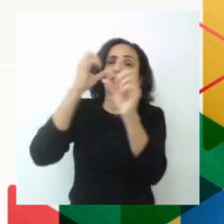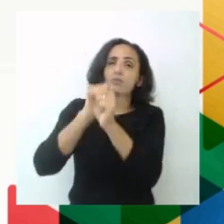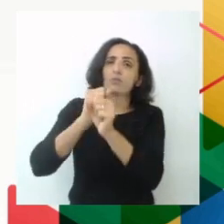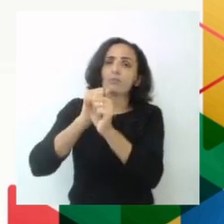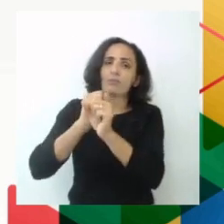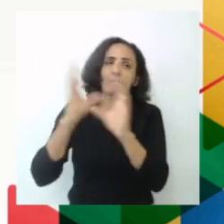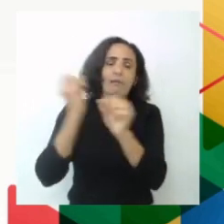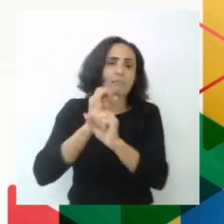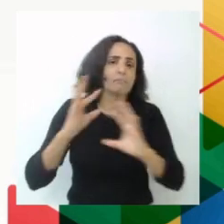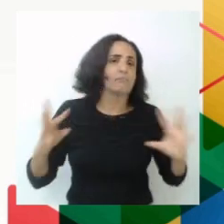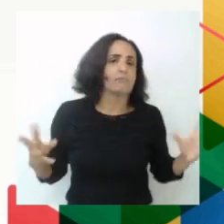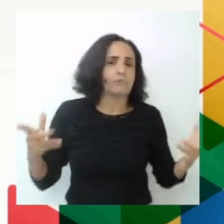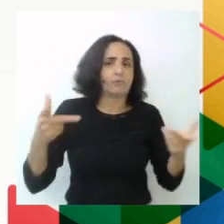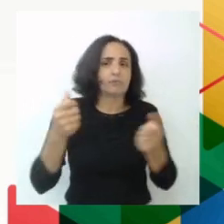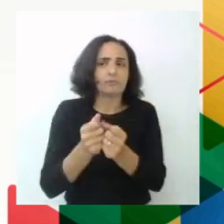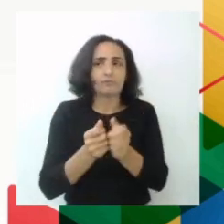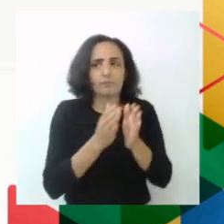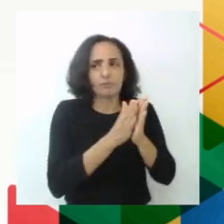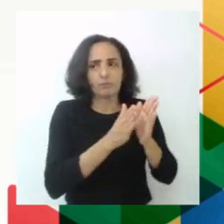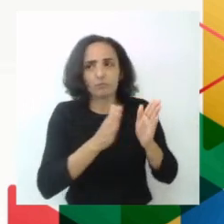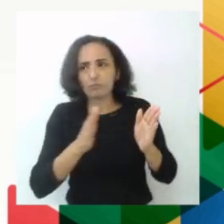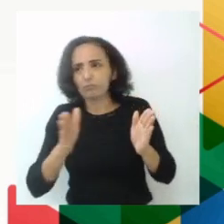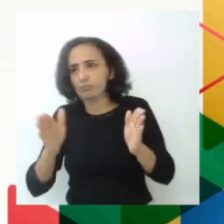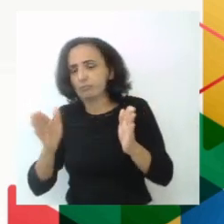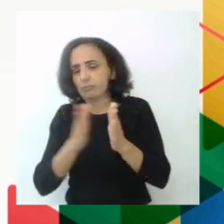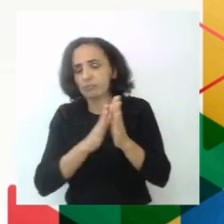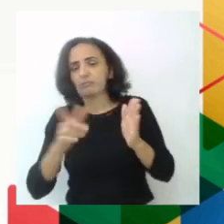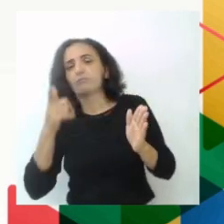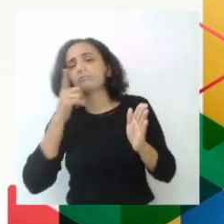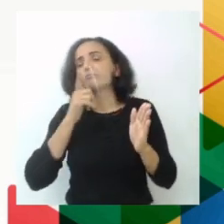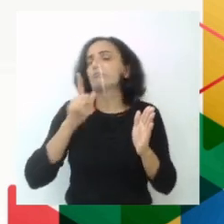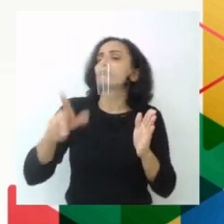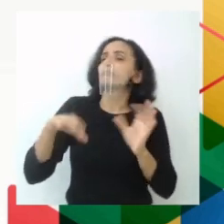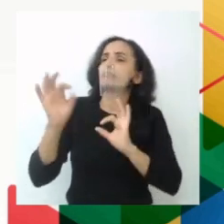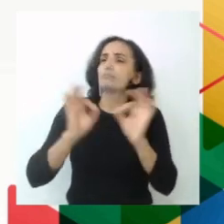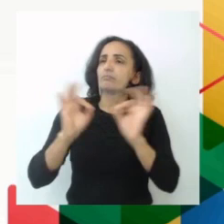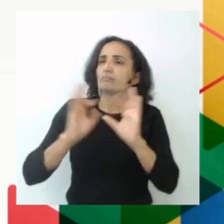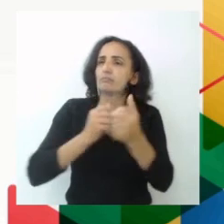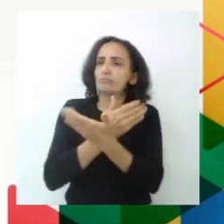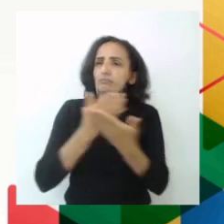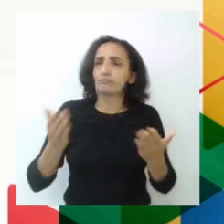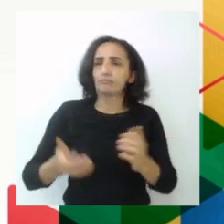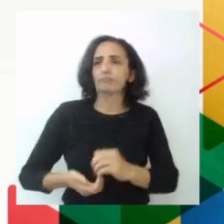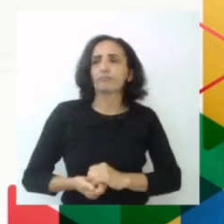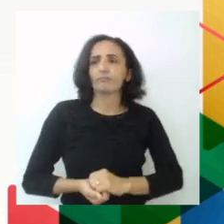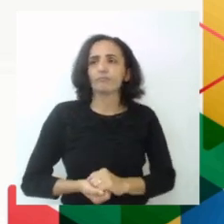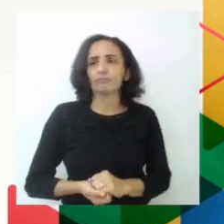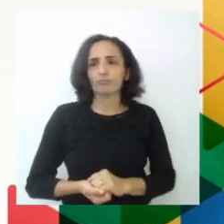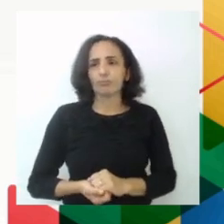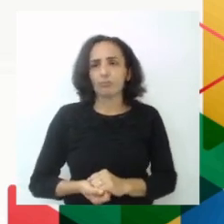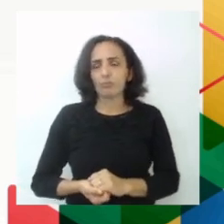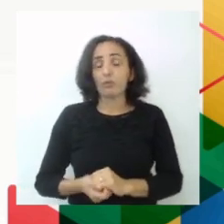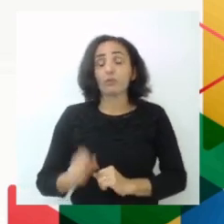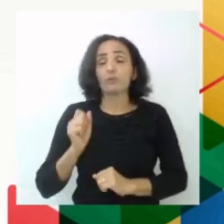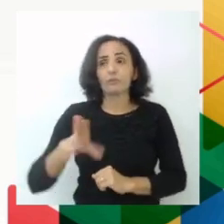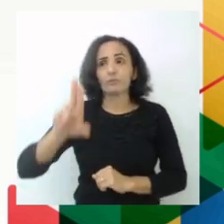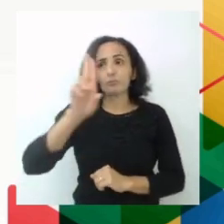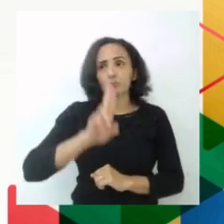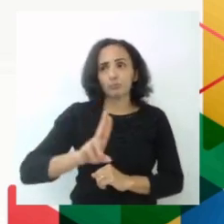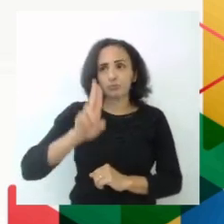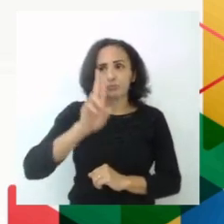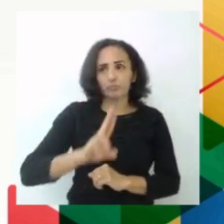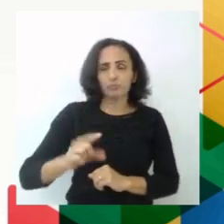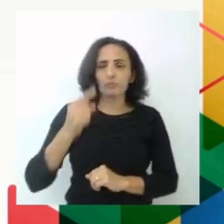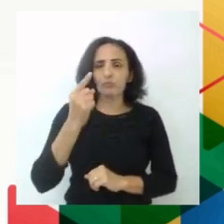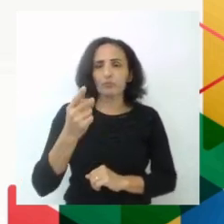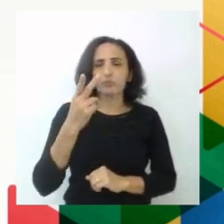números de 3 algarismos distintos que você consegue formar. Então preste atenção nessa questão. Você só pode usar o algarismo